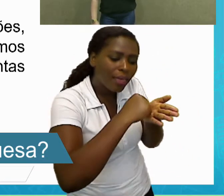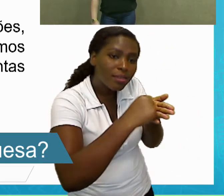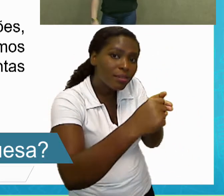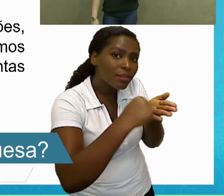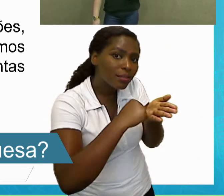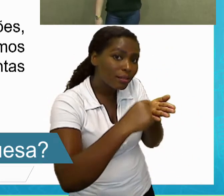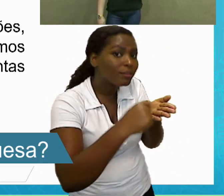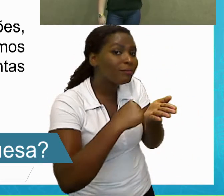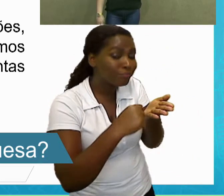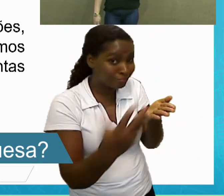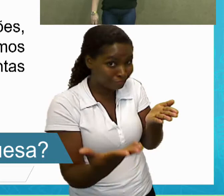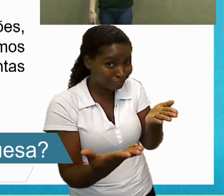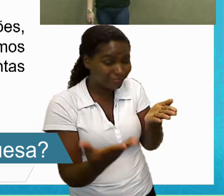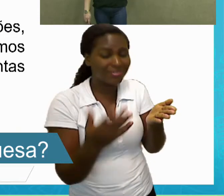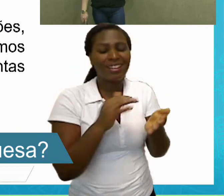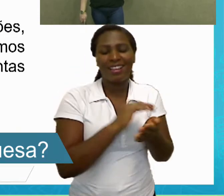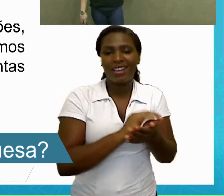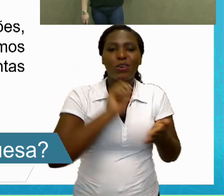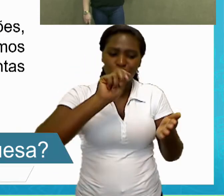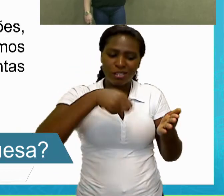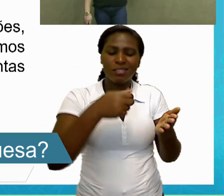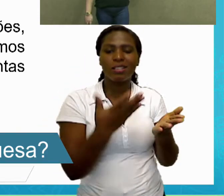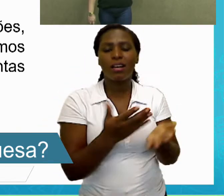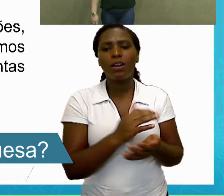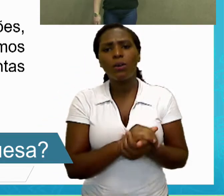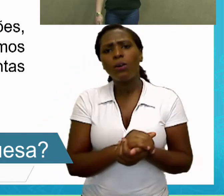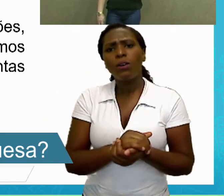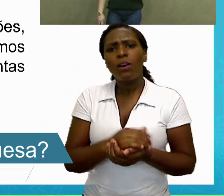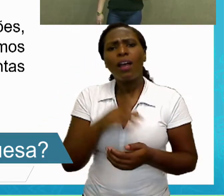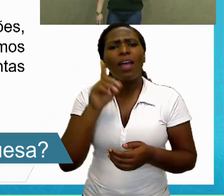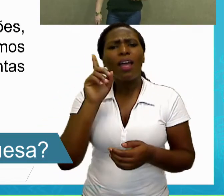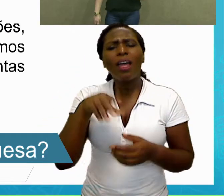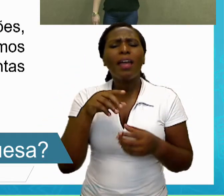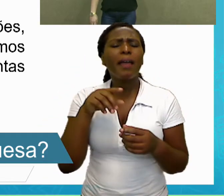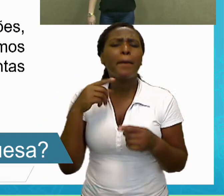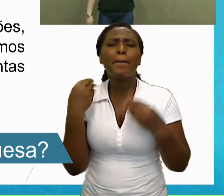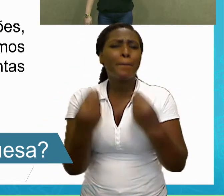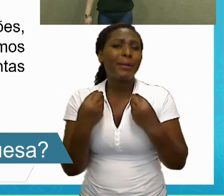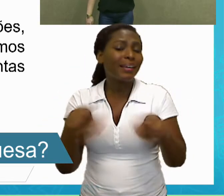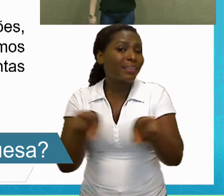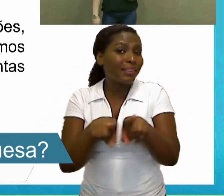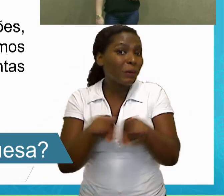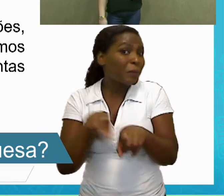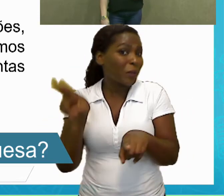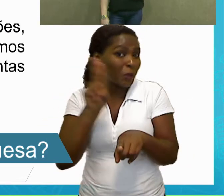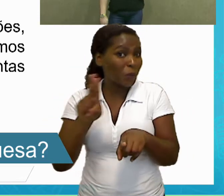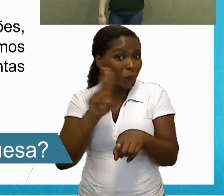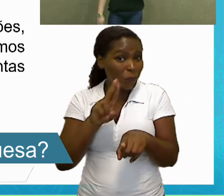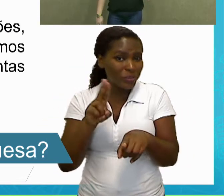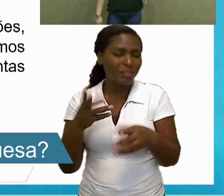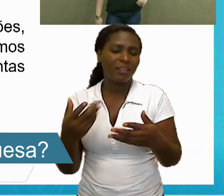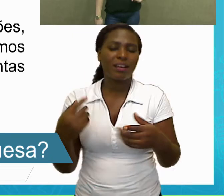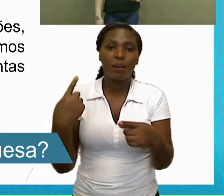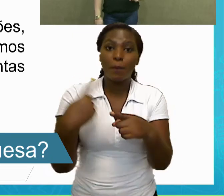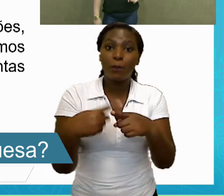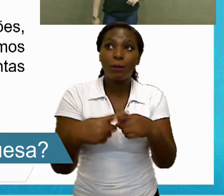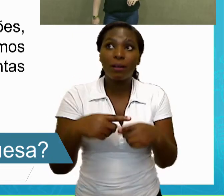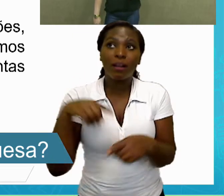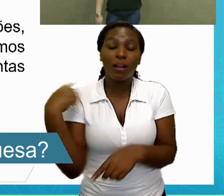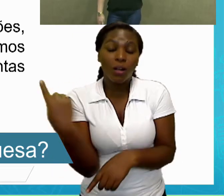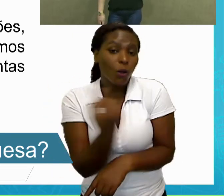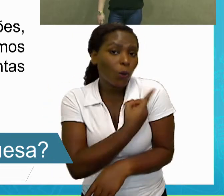para diversas outras atividades importantes da nossa vida e precisamos escrever em muitas